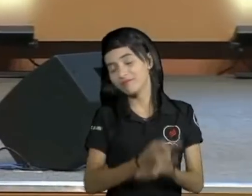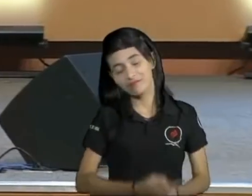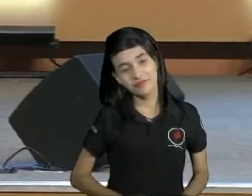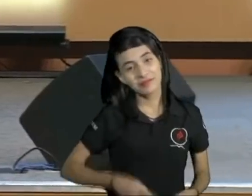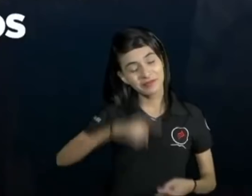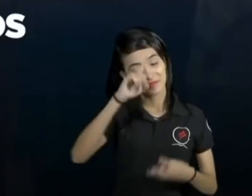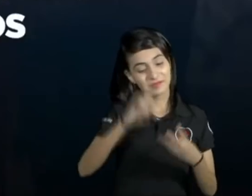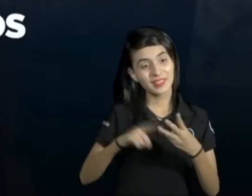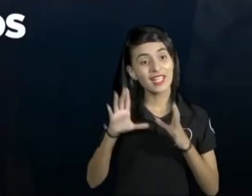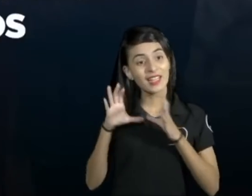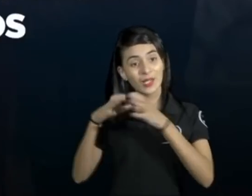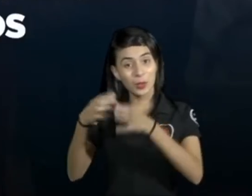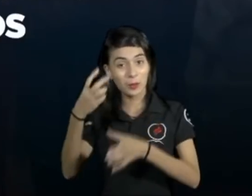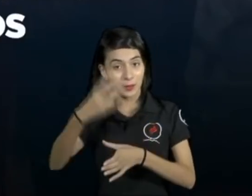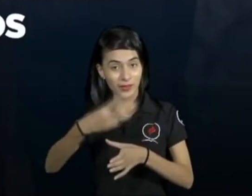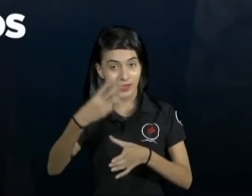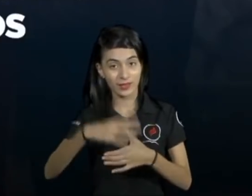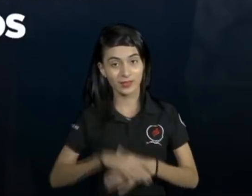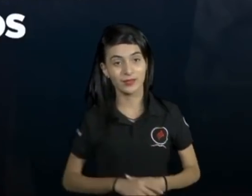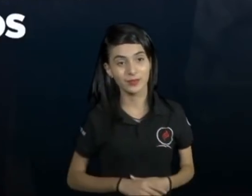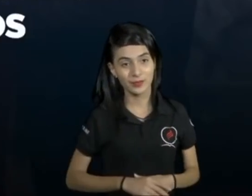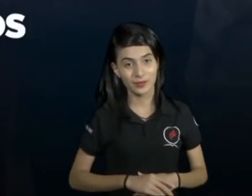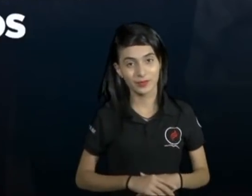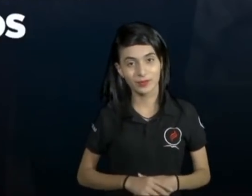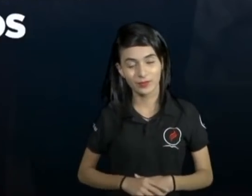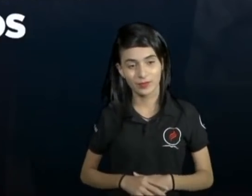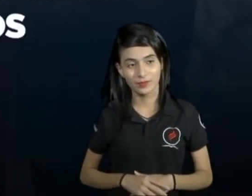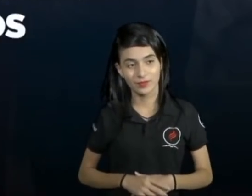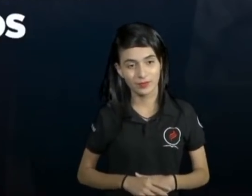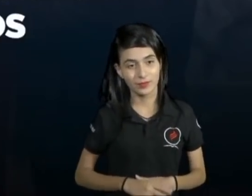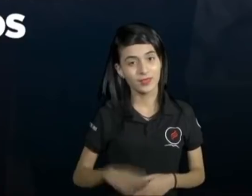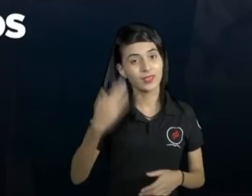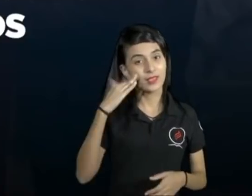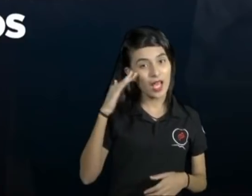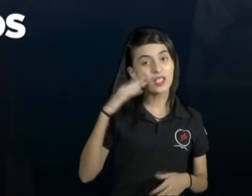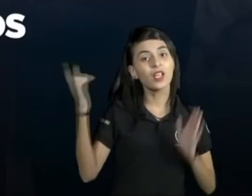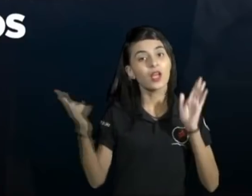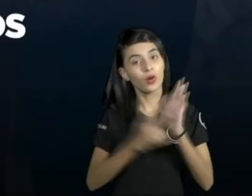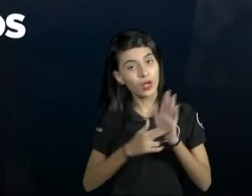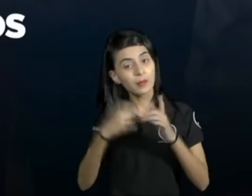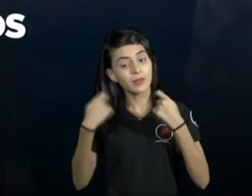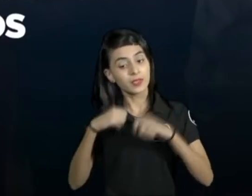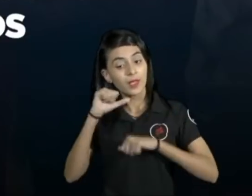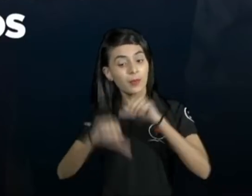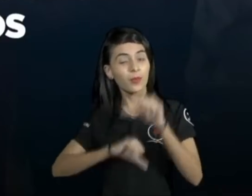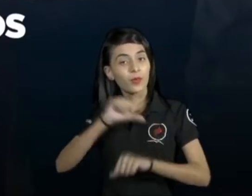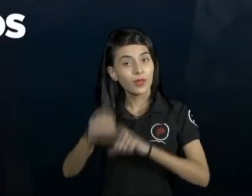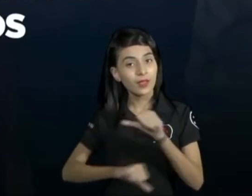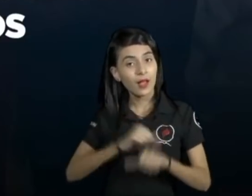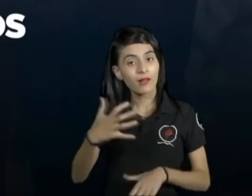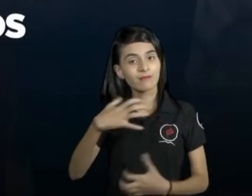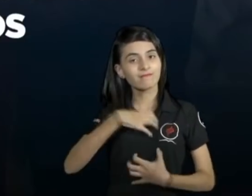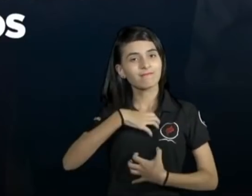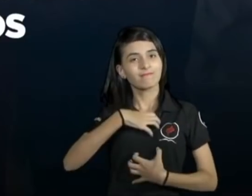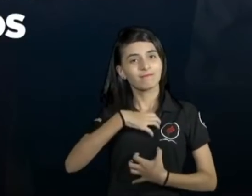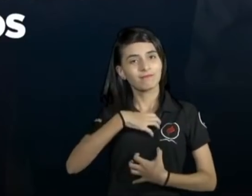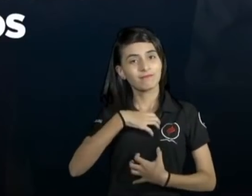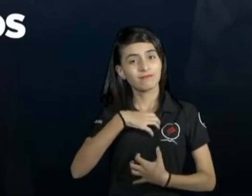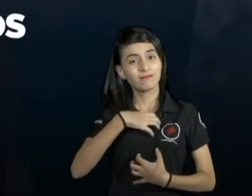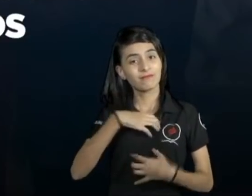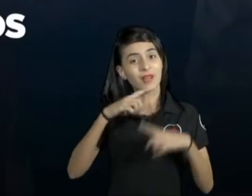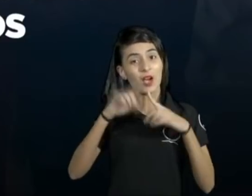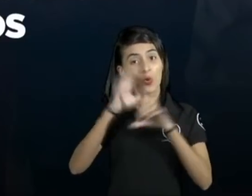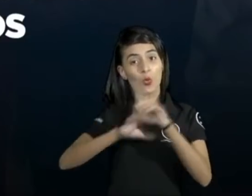grupo A se entendem reconhecem que precisam mudar fico impactado